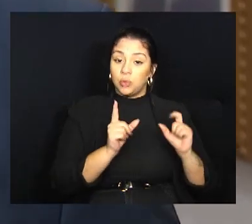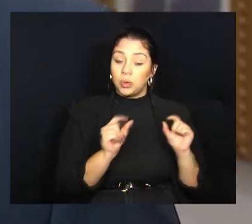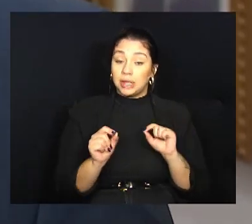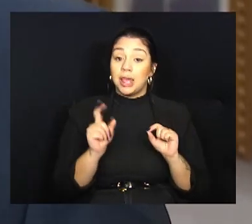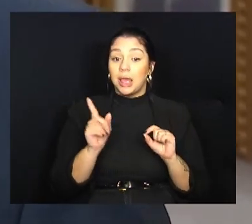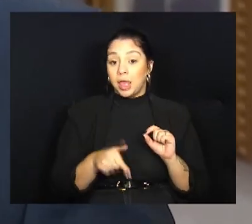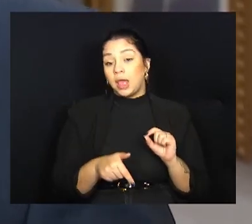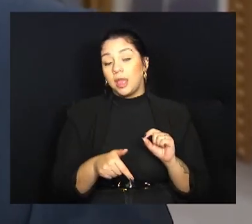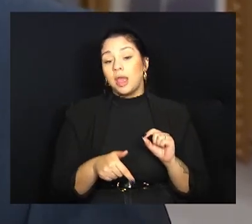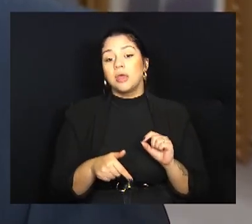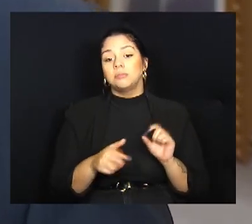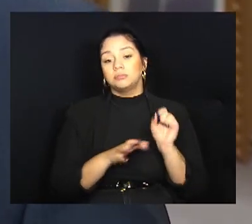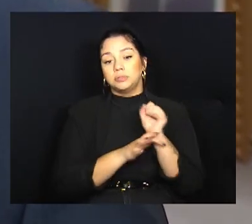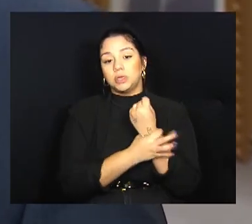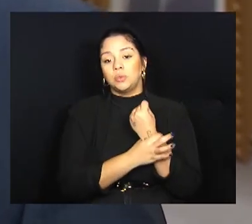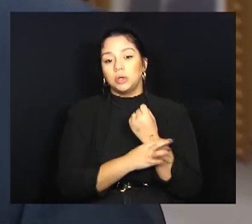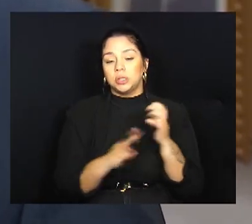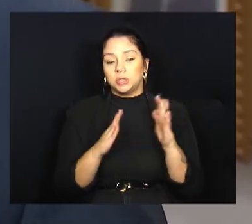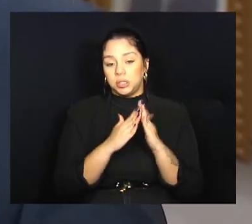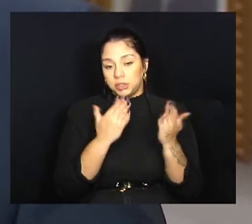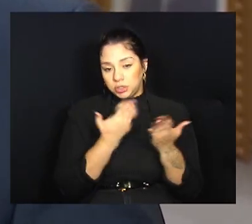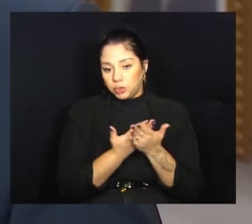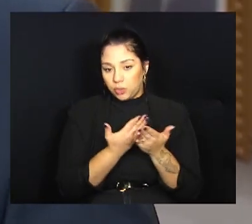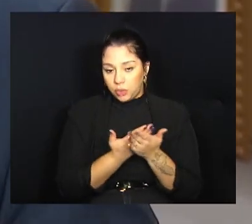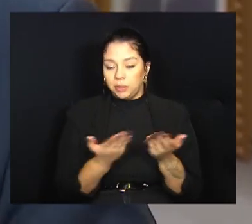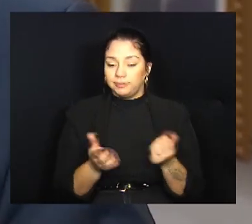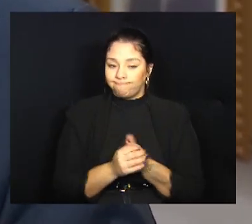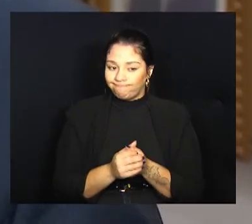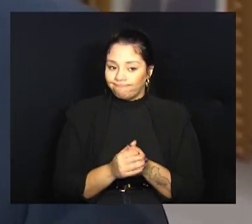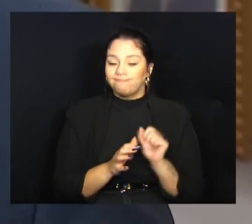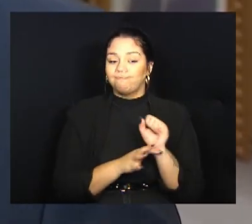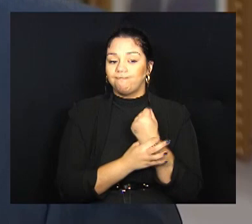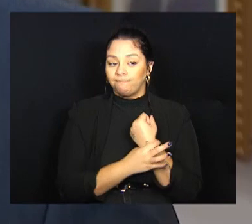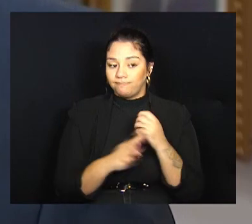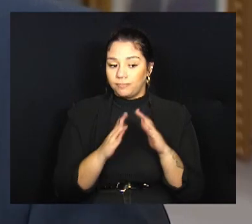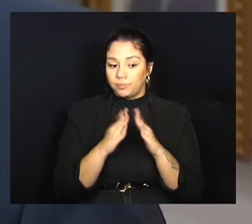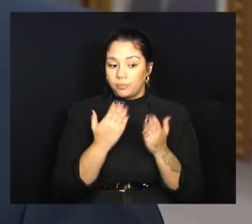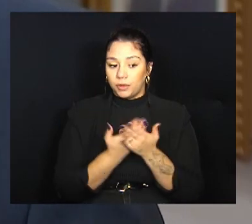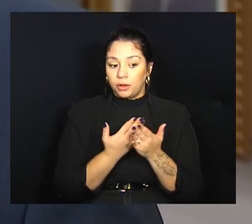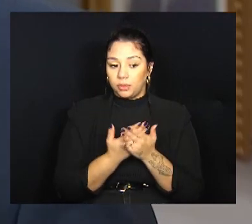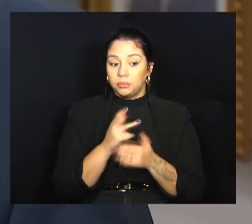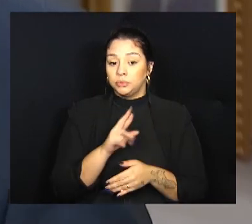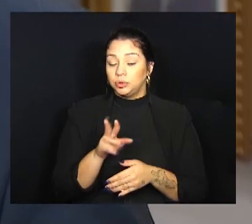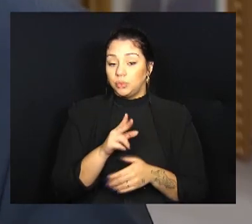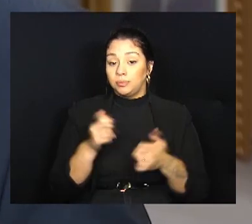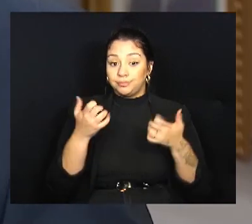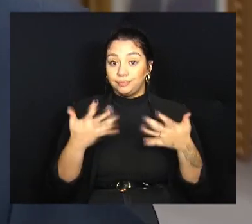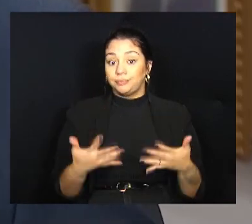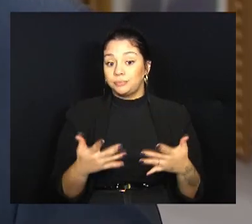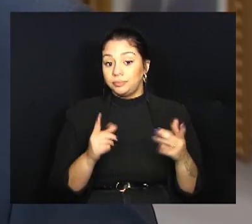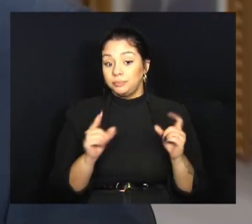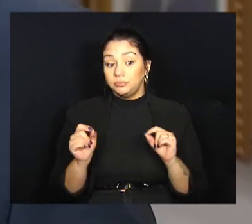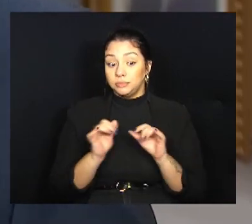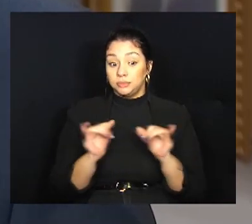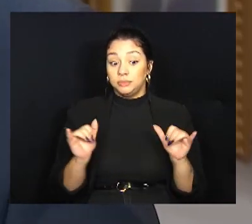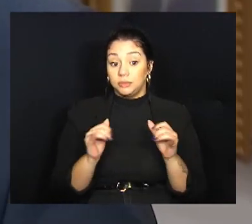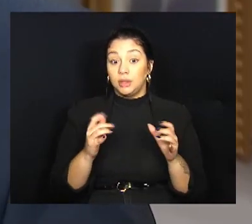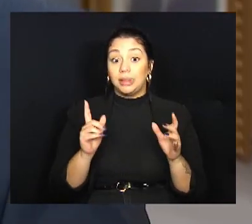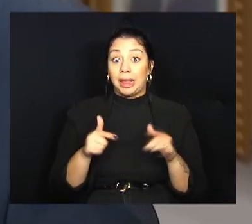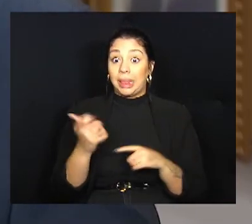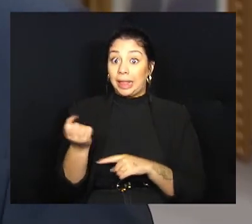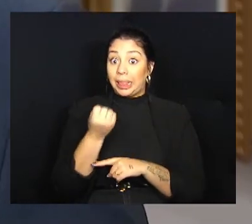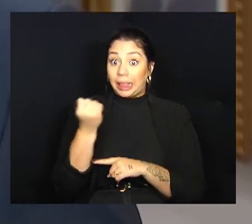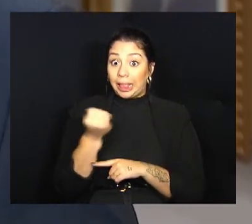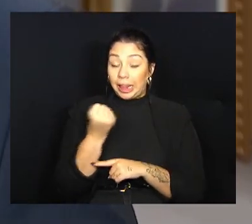na questão da segurança nas escolas, né? Quando a gente fala de segurança nas escolas, a gente não precisa falar e não precisa dizer como foram graves os fatos que